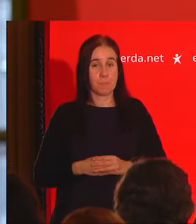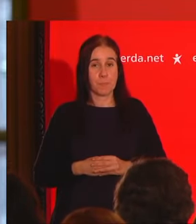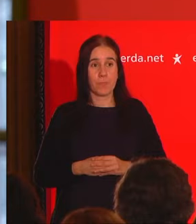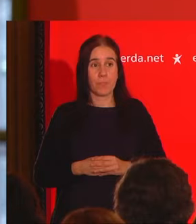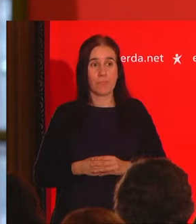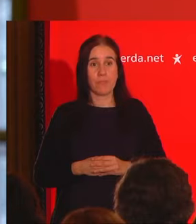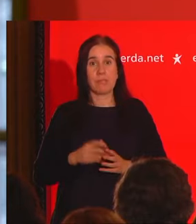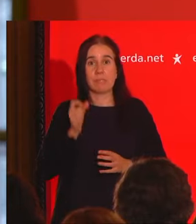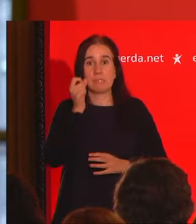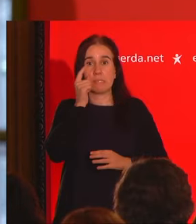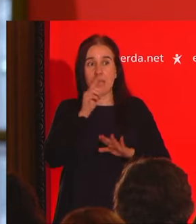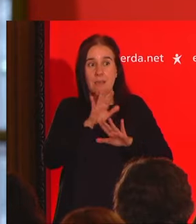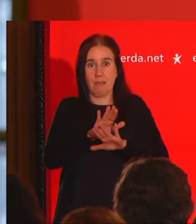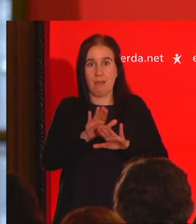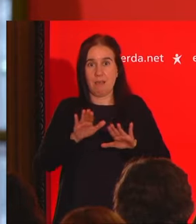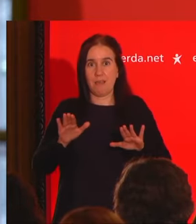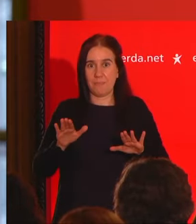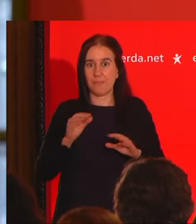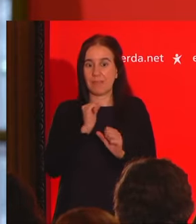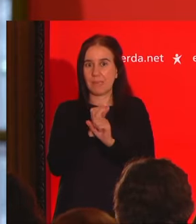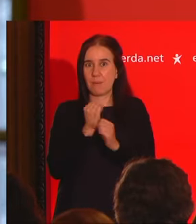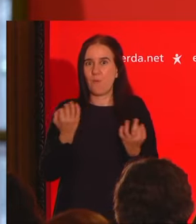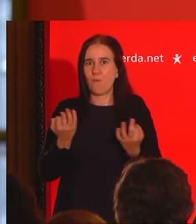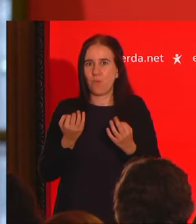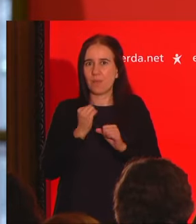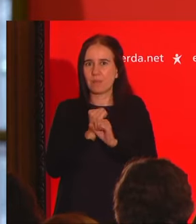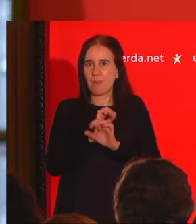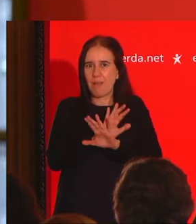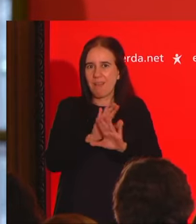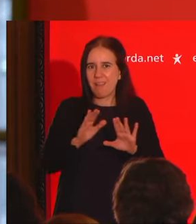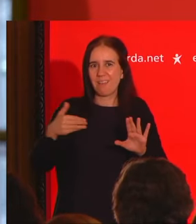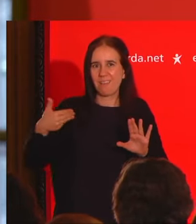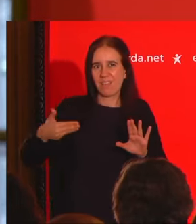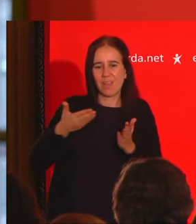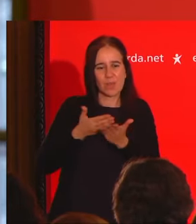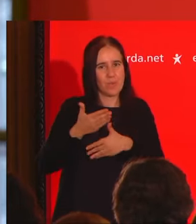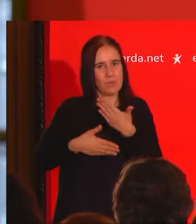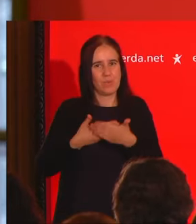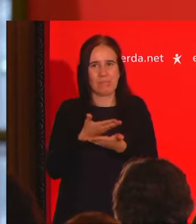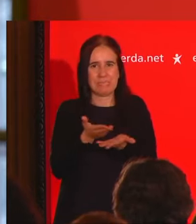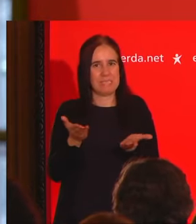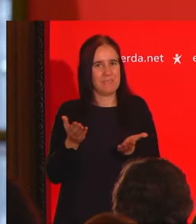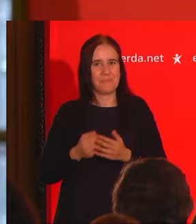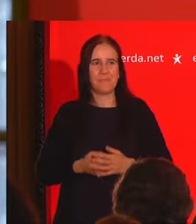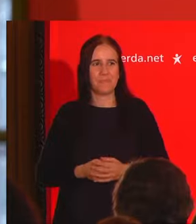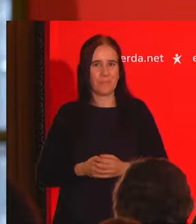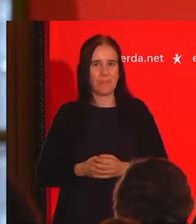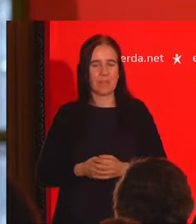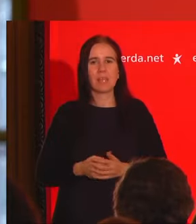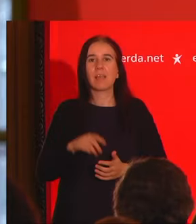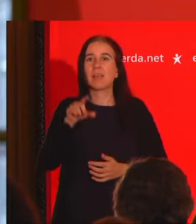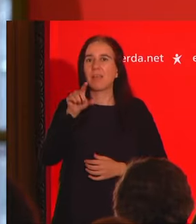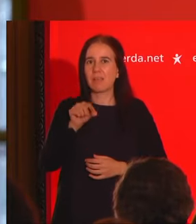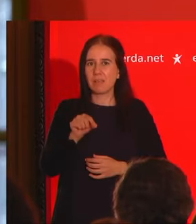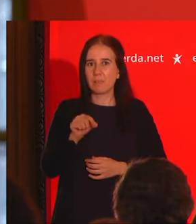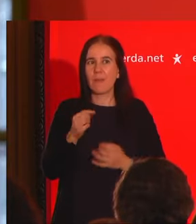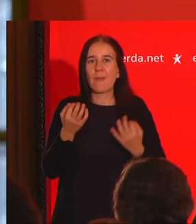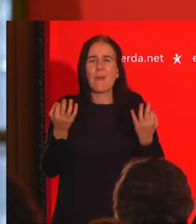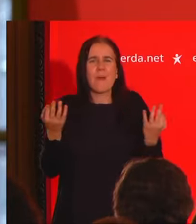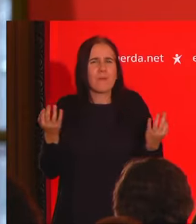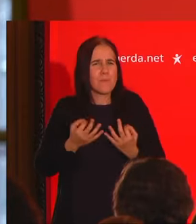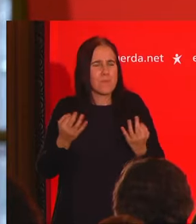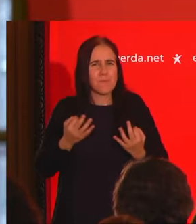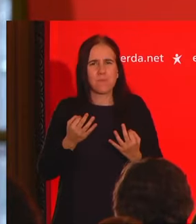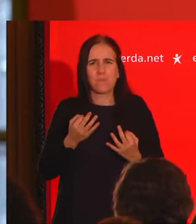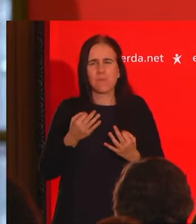Quem aqui está fez o trabalho, faz o trabalho, continuará a fazê-lo. E conta também, apesar de